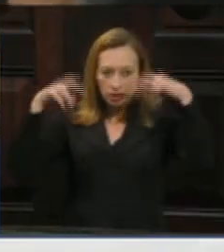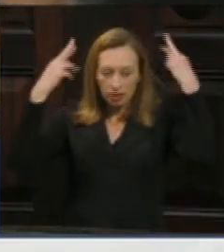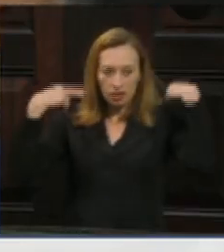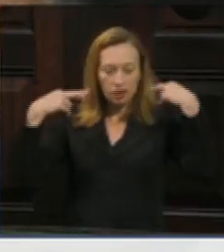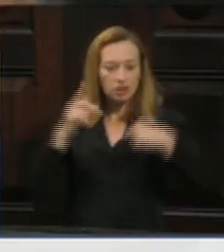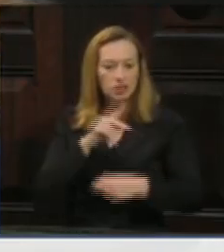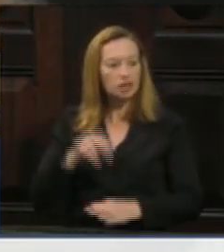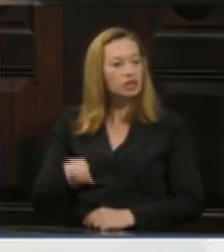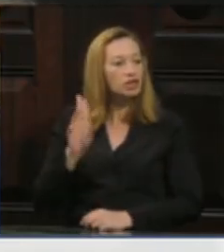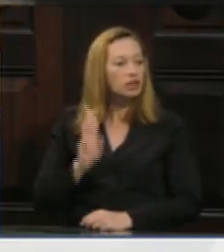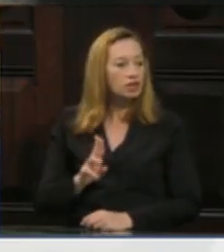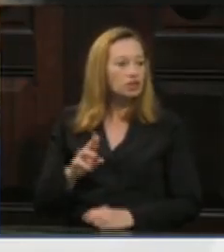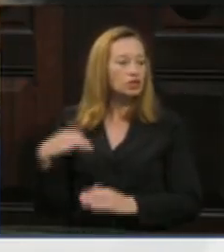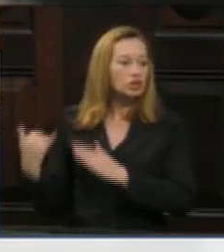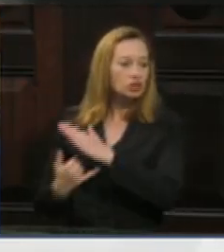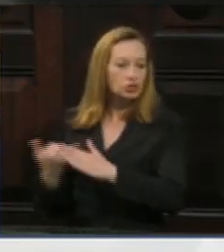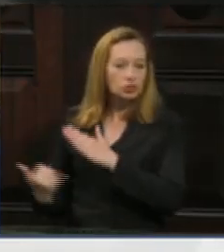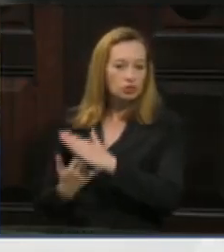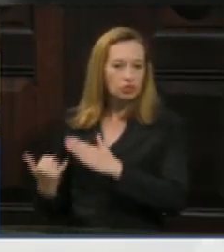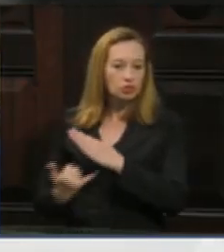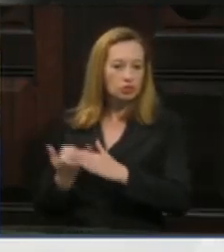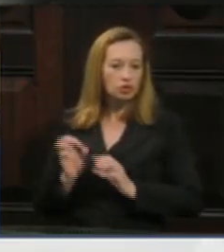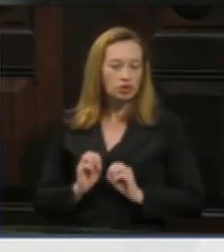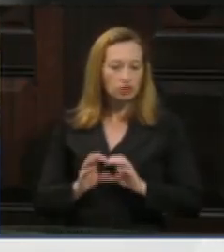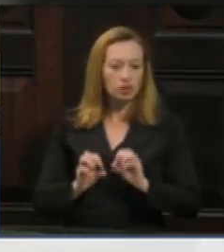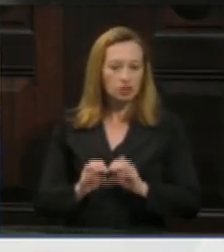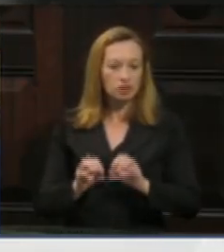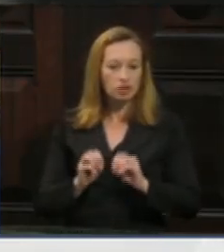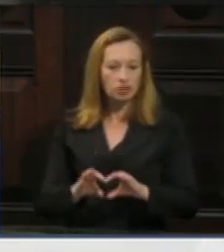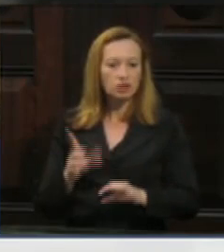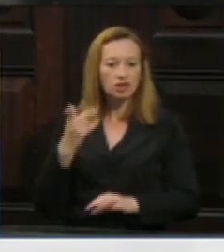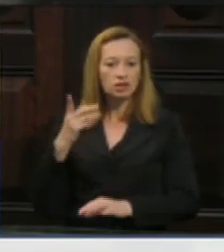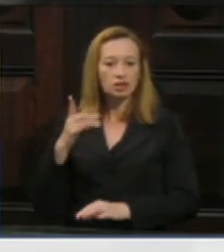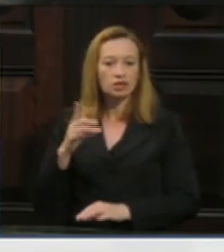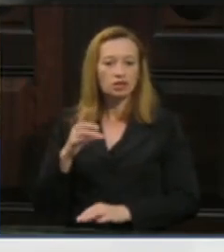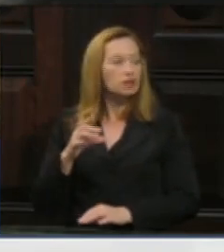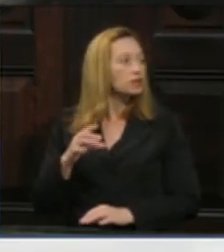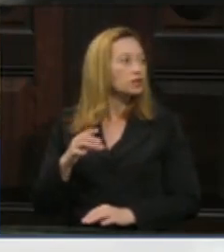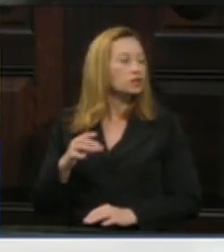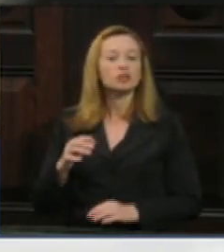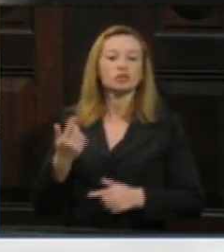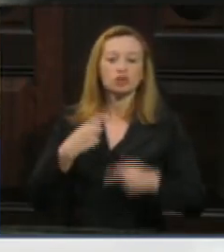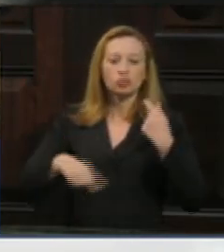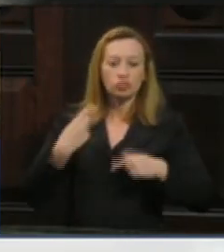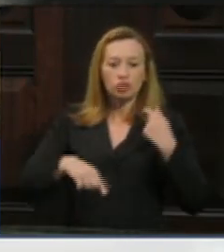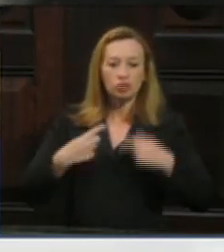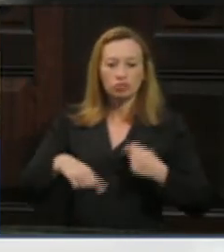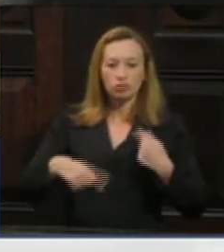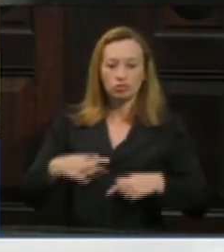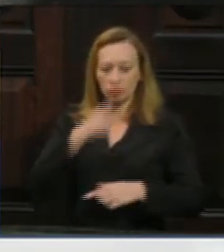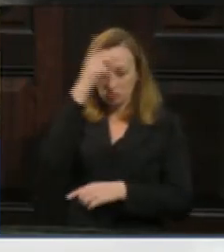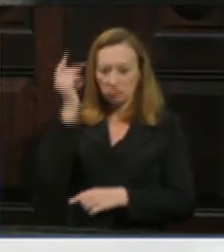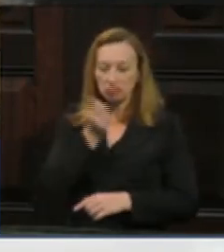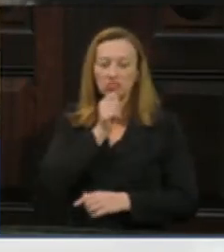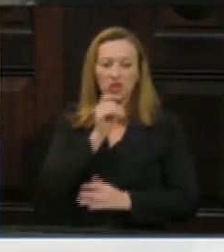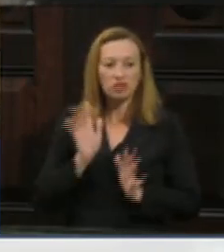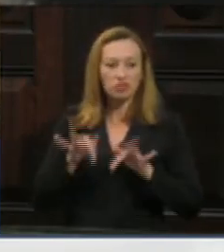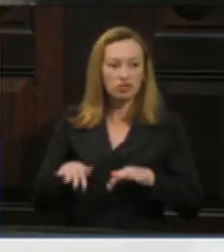Vai presidi-la a deputada Marta Rocha e vai ser relator